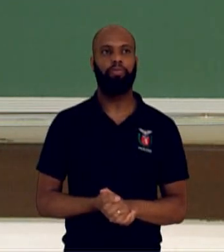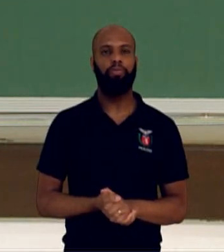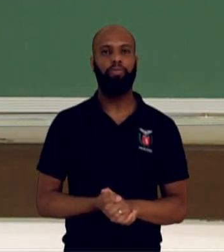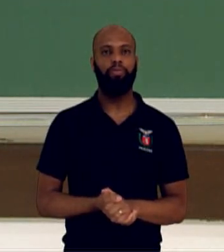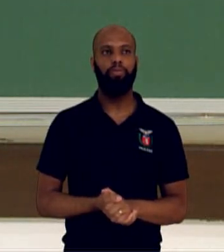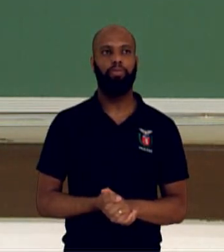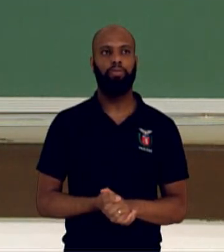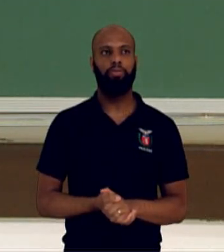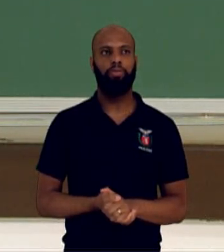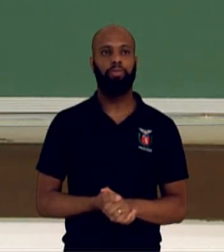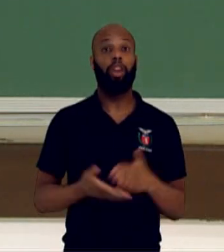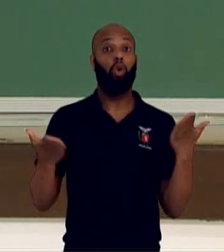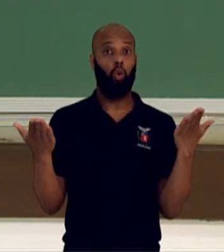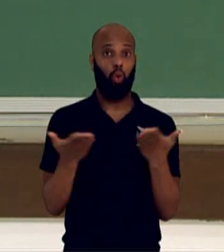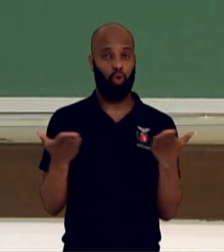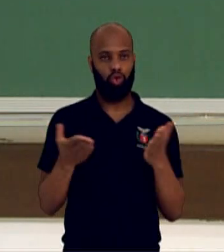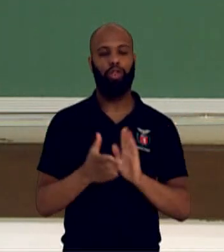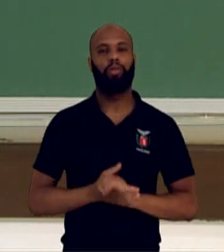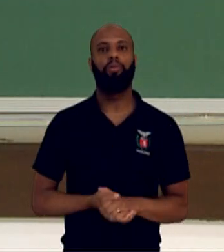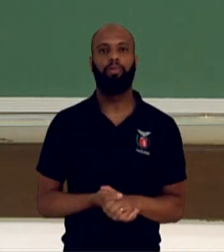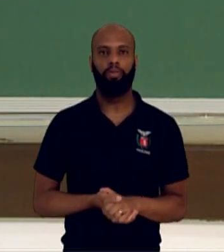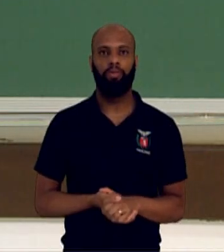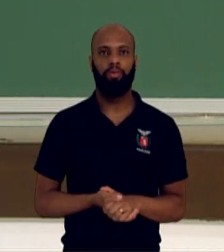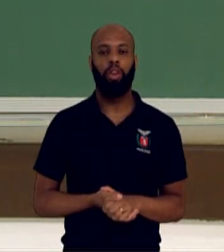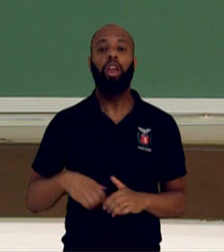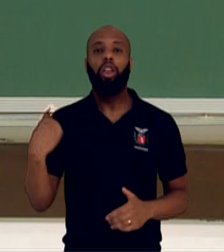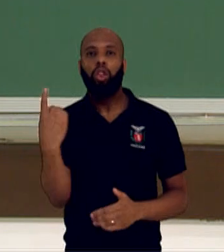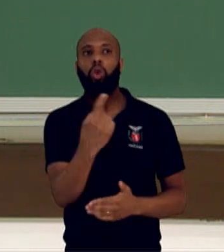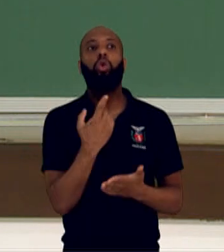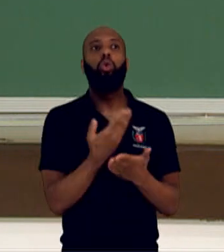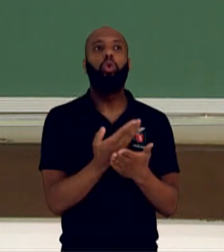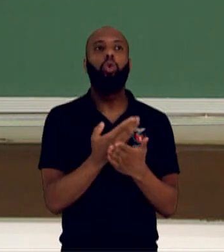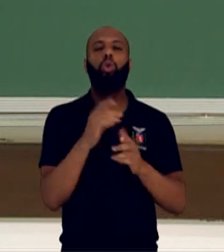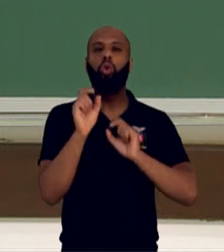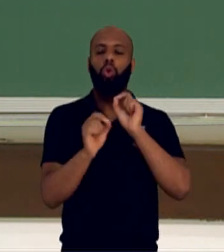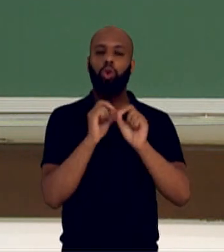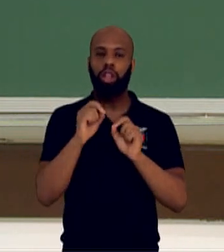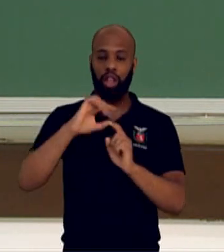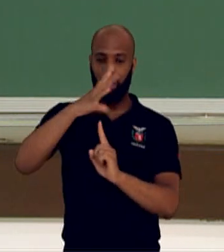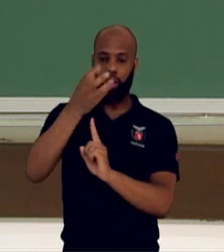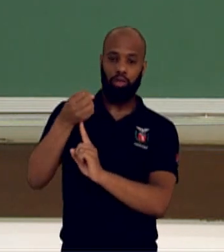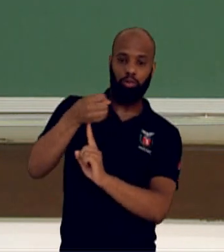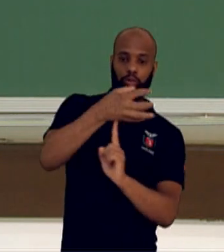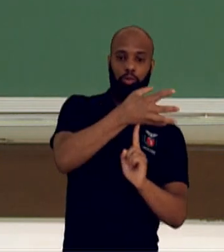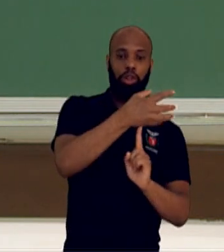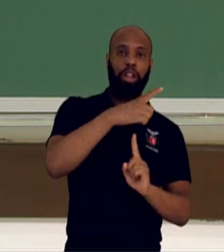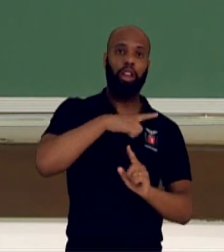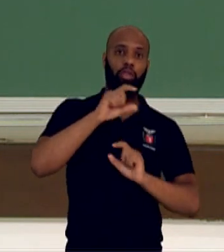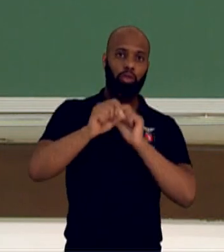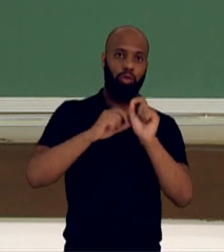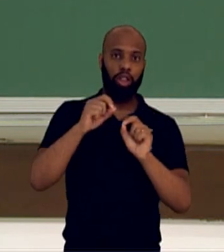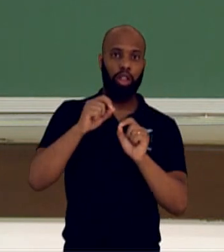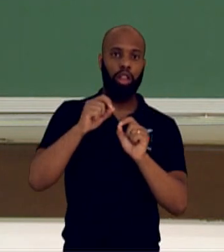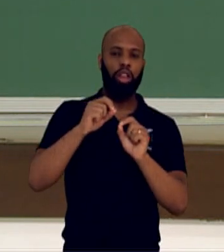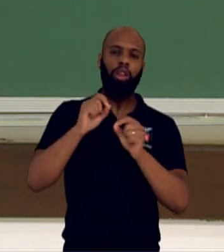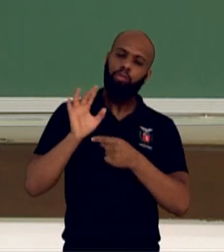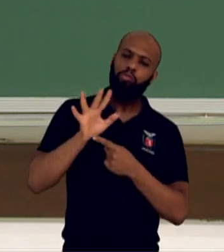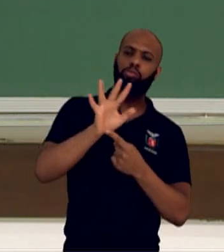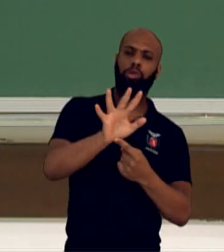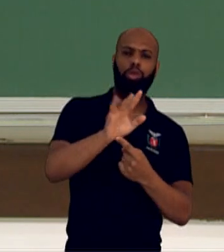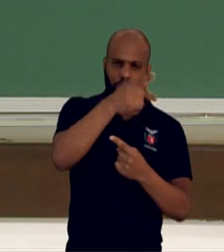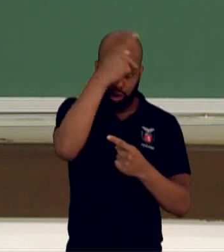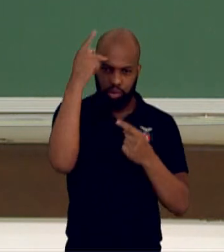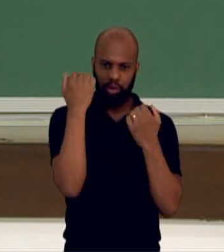chegar na atualidade. Pessoal, nós vimos então que a Semana de Arte Moderna trouxe ao